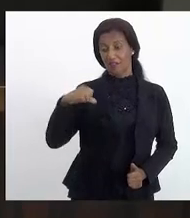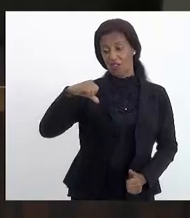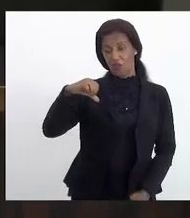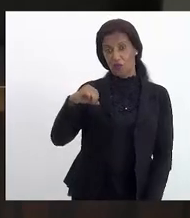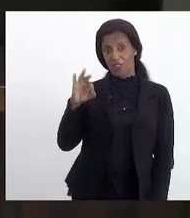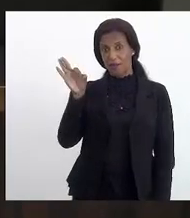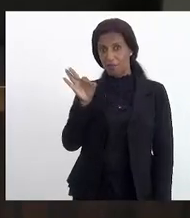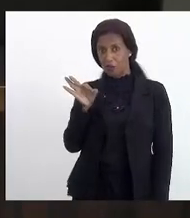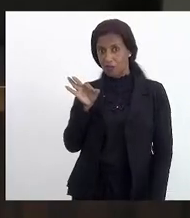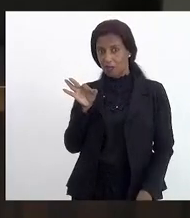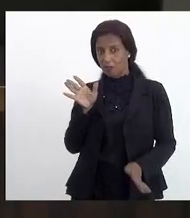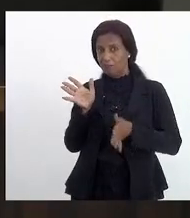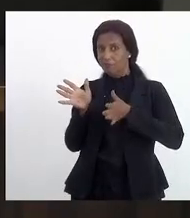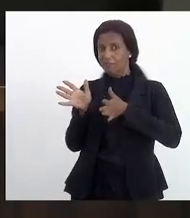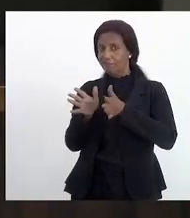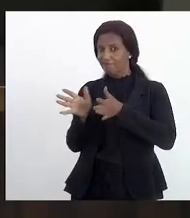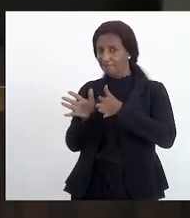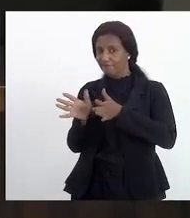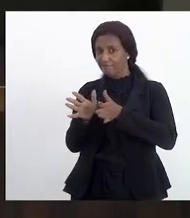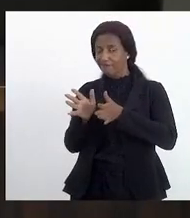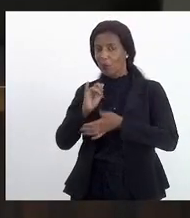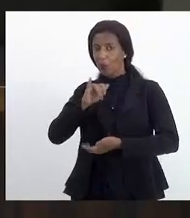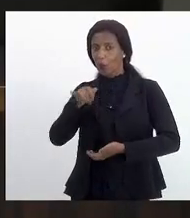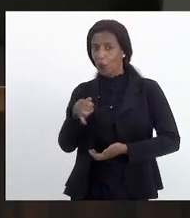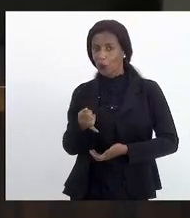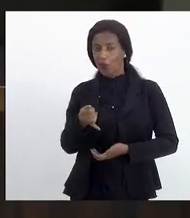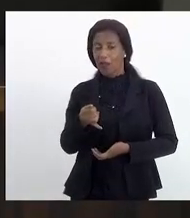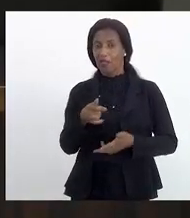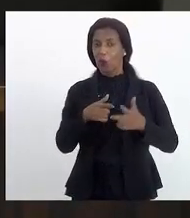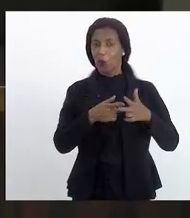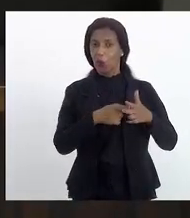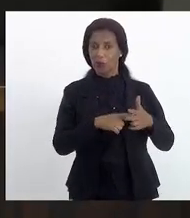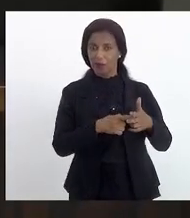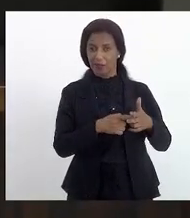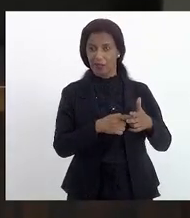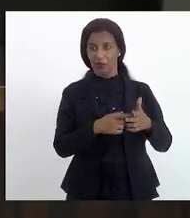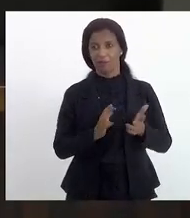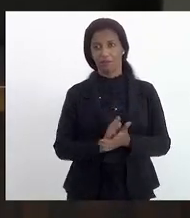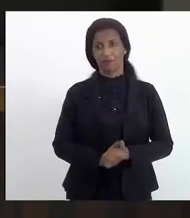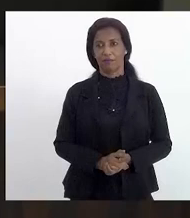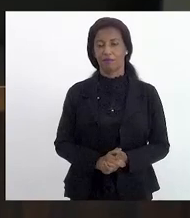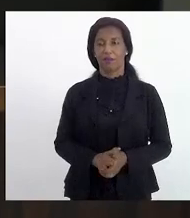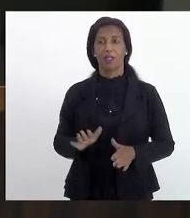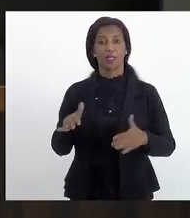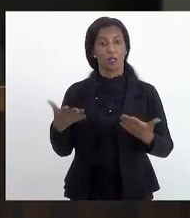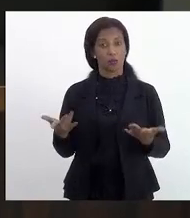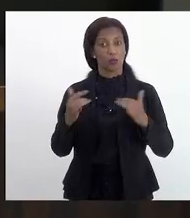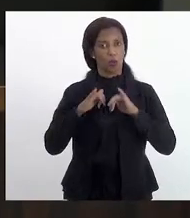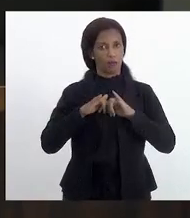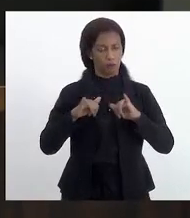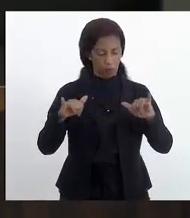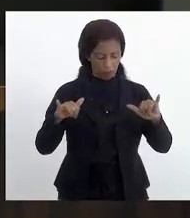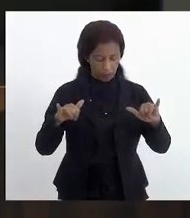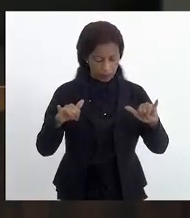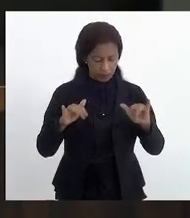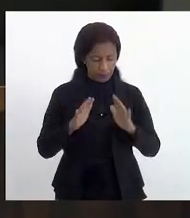90% da possibilidade da correção. Então, só repassando,